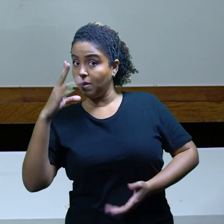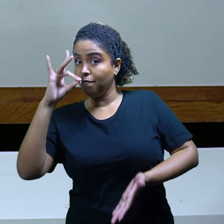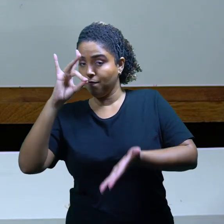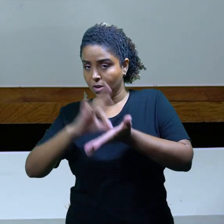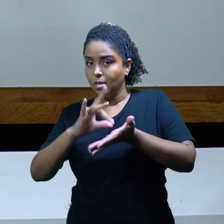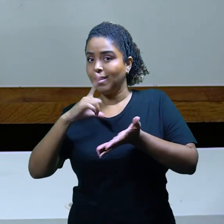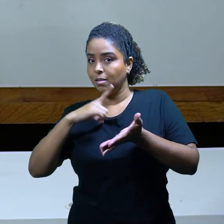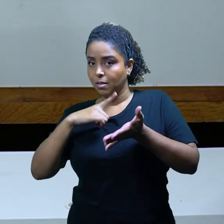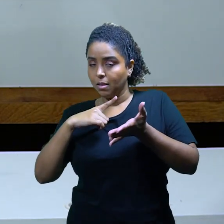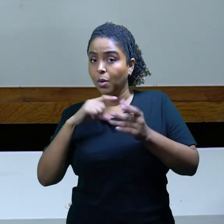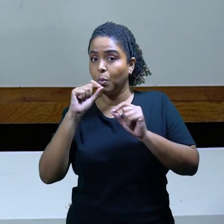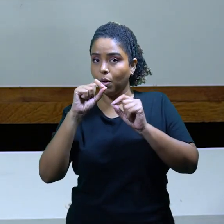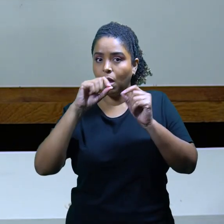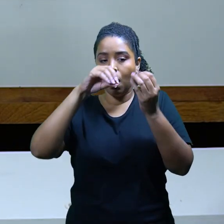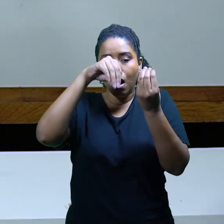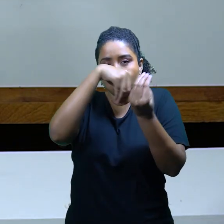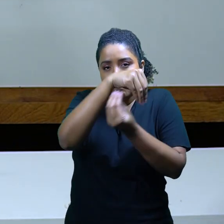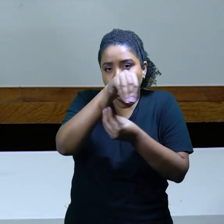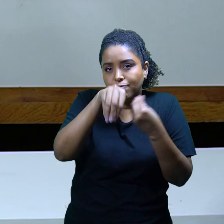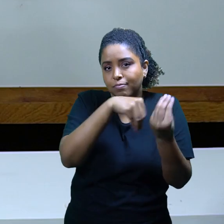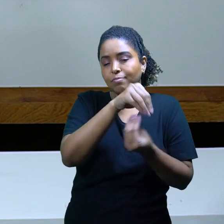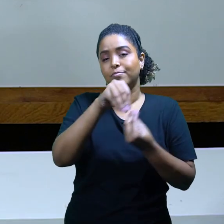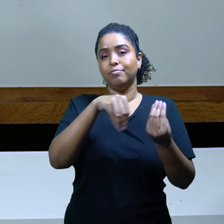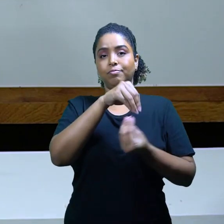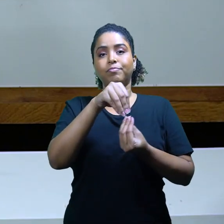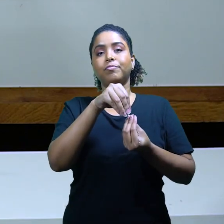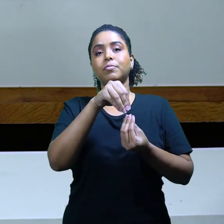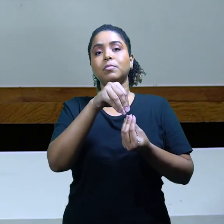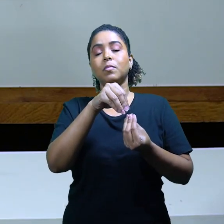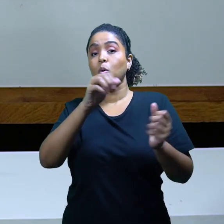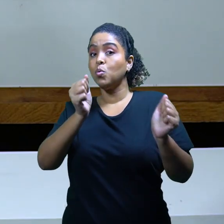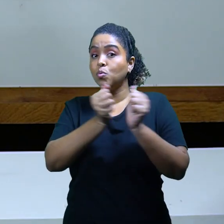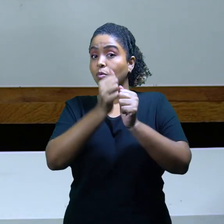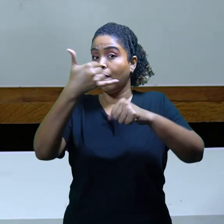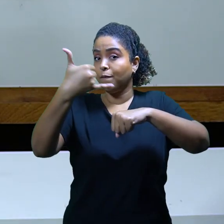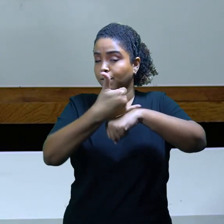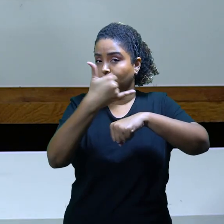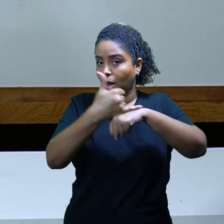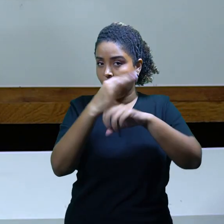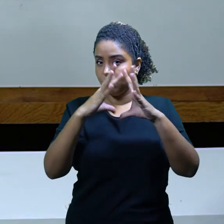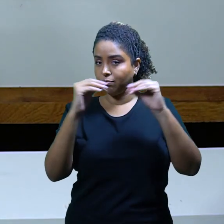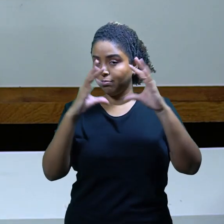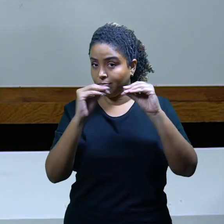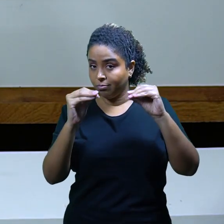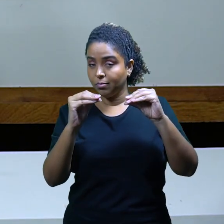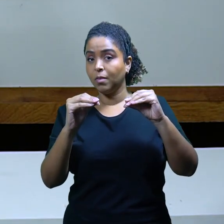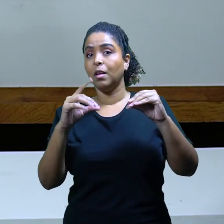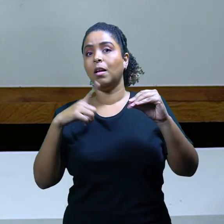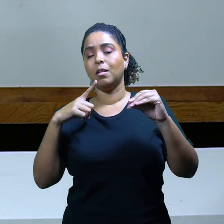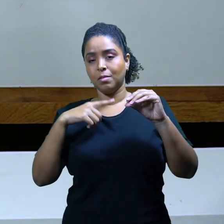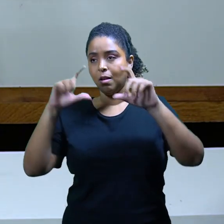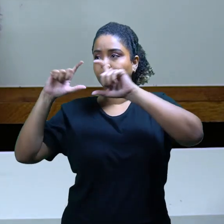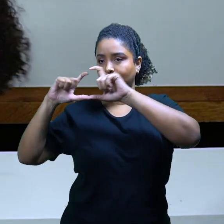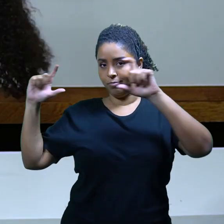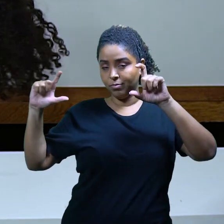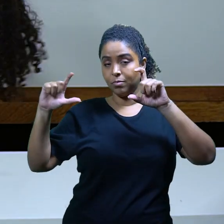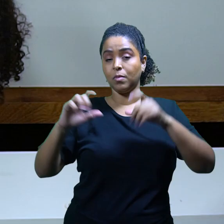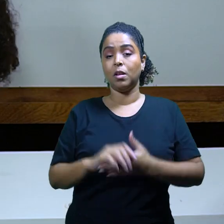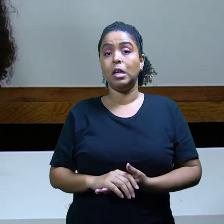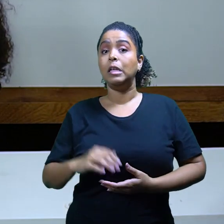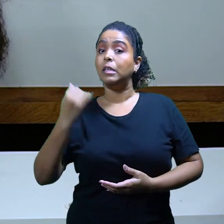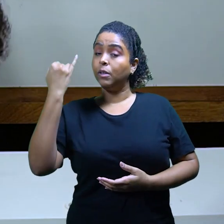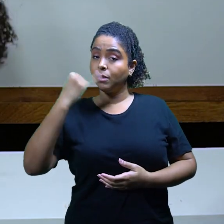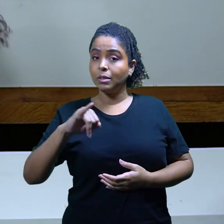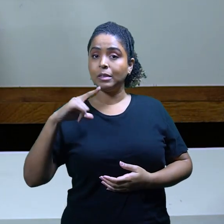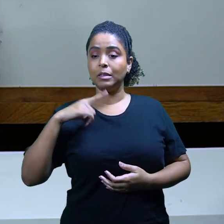verdade que o oxigênio presente ali dentro, ele acabou reagindo com o ferro presente na palha de aço para a produção